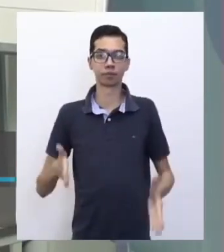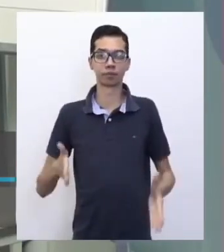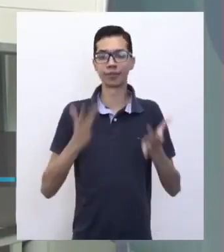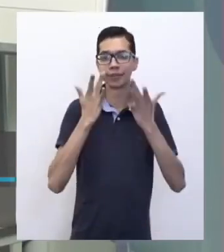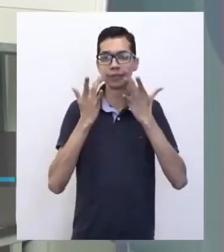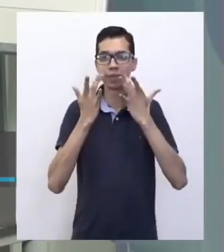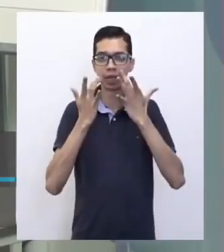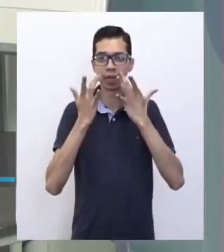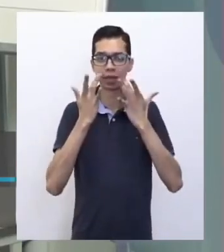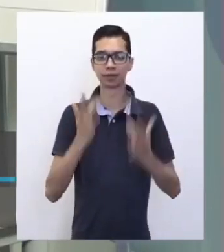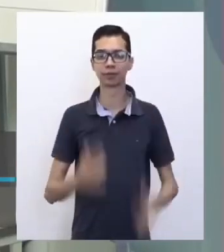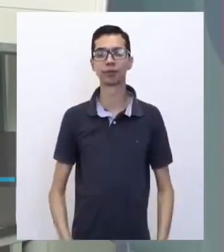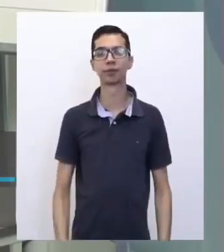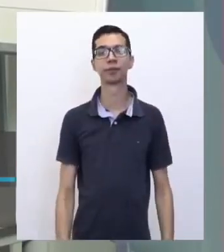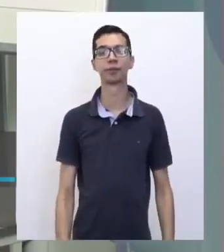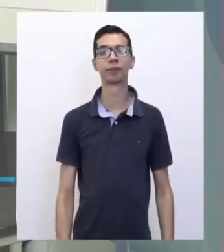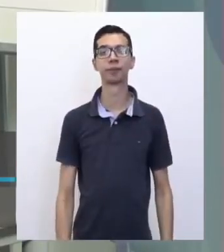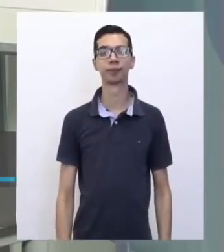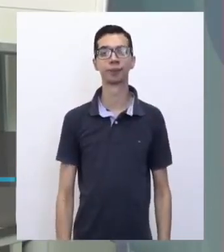Vamos ver quem mais aqui.